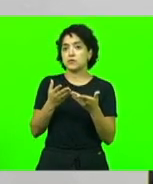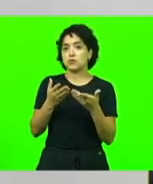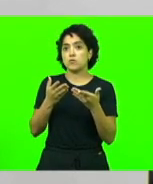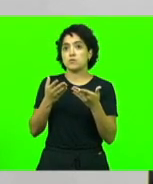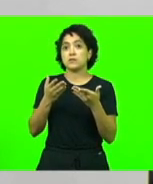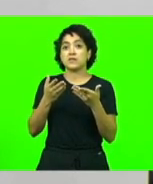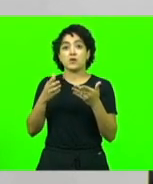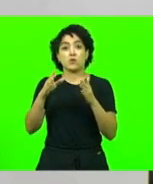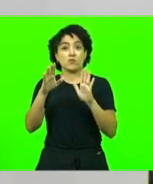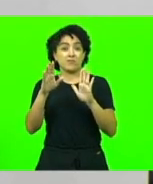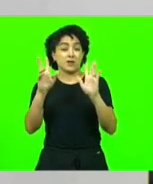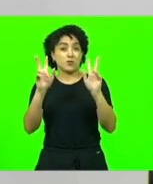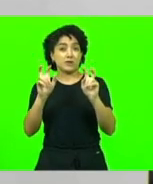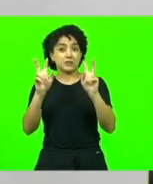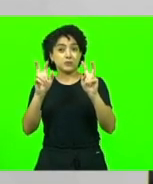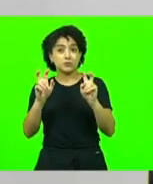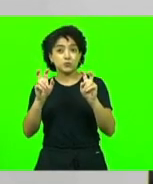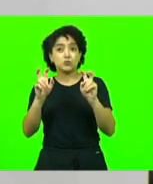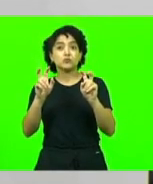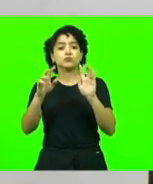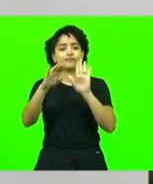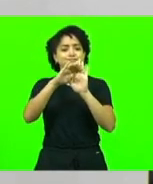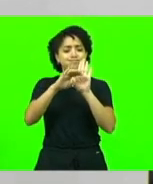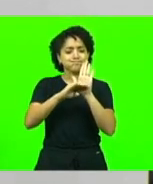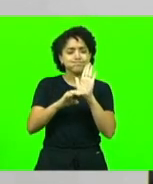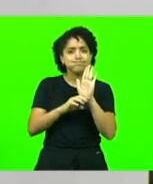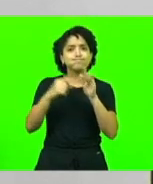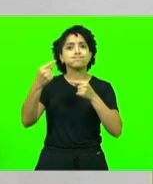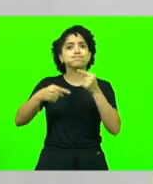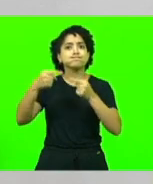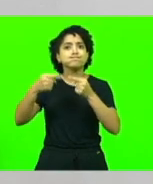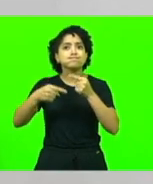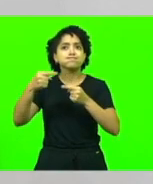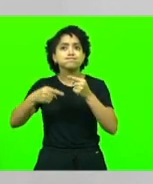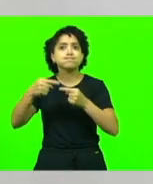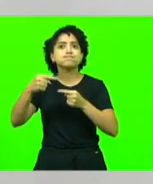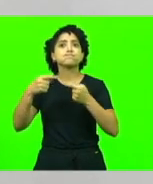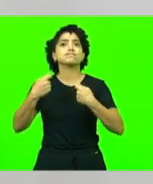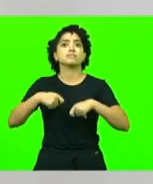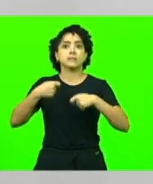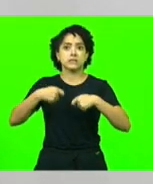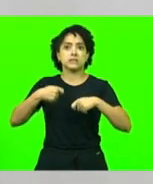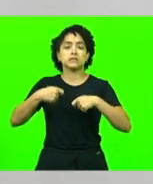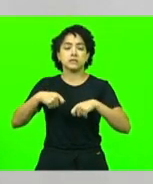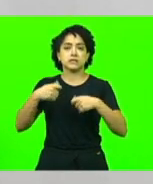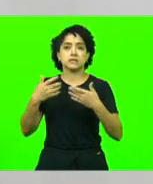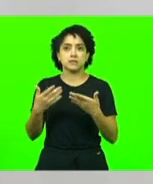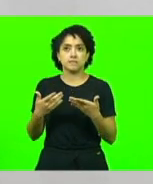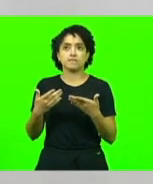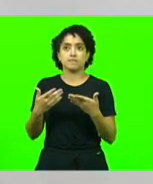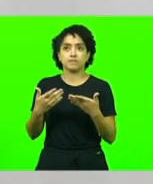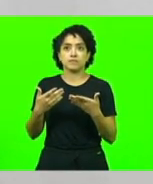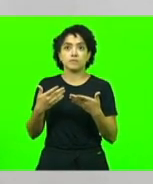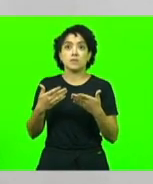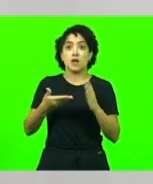pauta na casa onde deve ser discutido, que são a Câmara e o